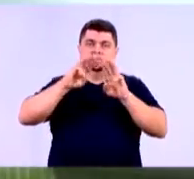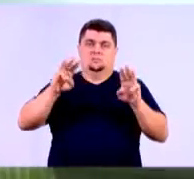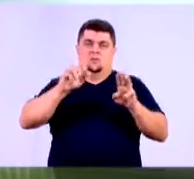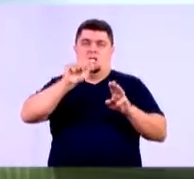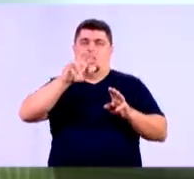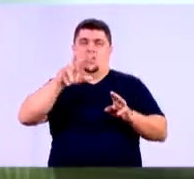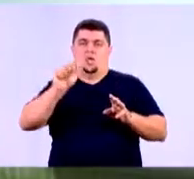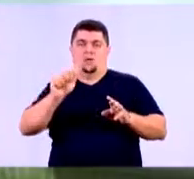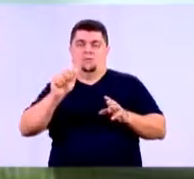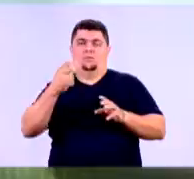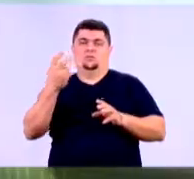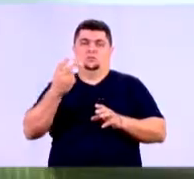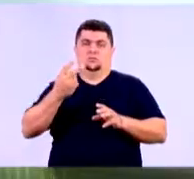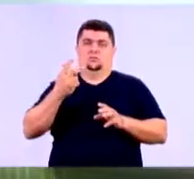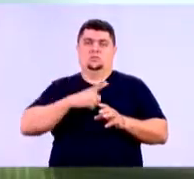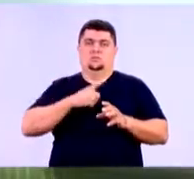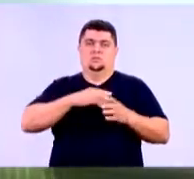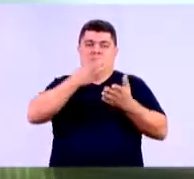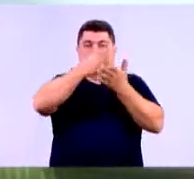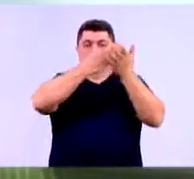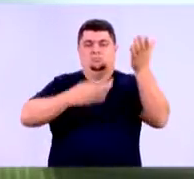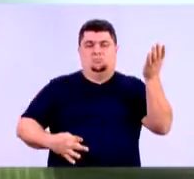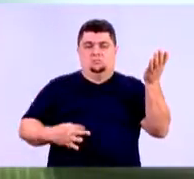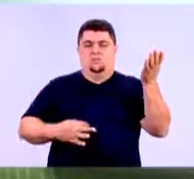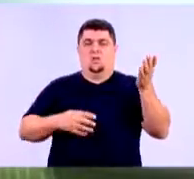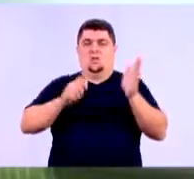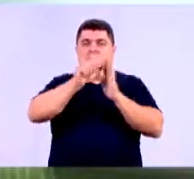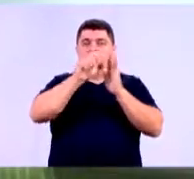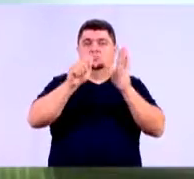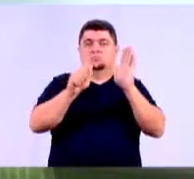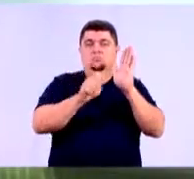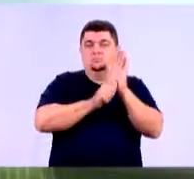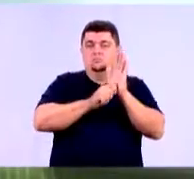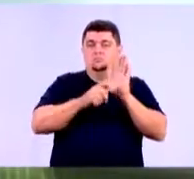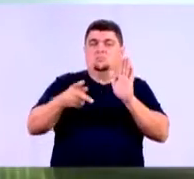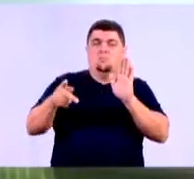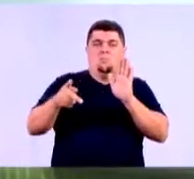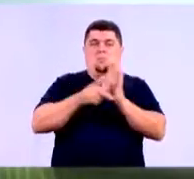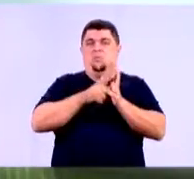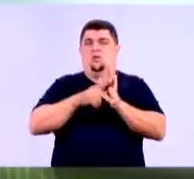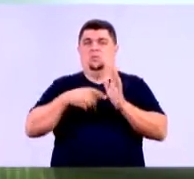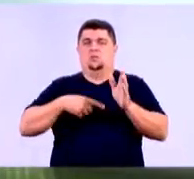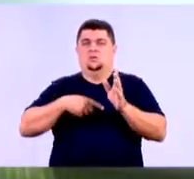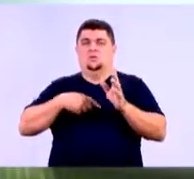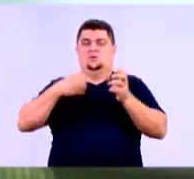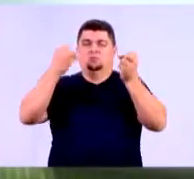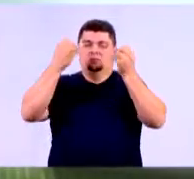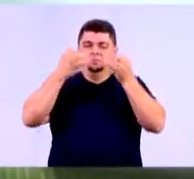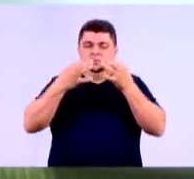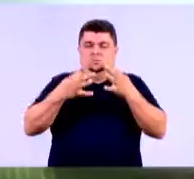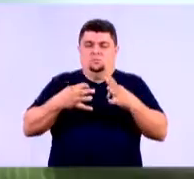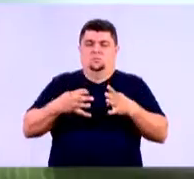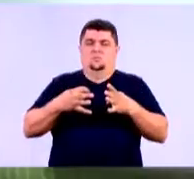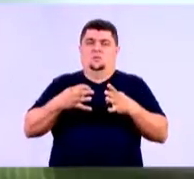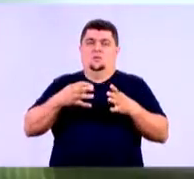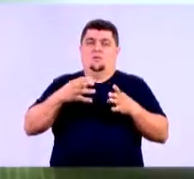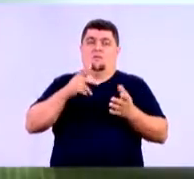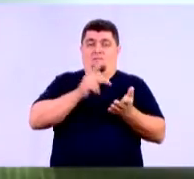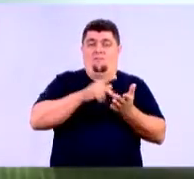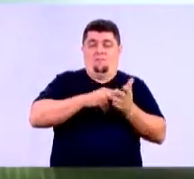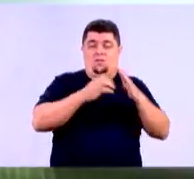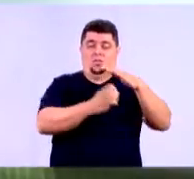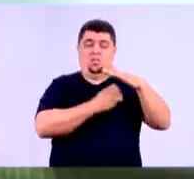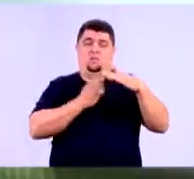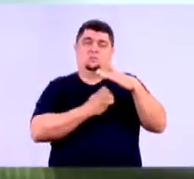teleaula número 2, um texto que é um artigo científico, realmente uma análise utilizando aqueles mesmos dados, só que por uma empresa que existe na vida